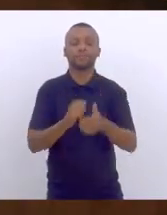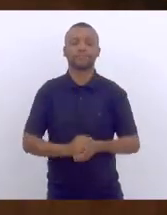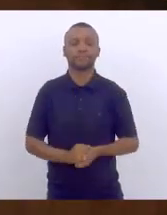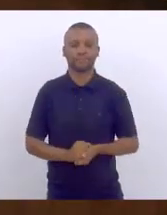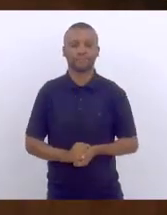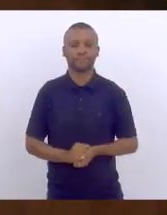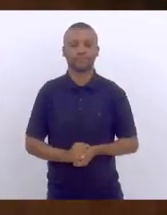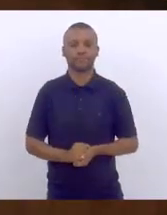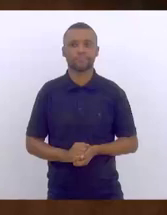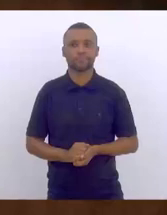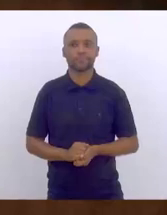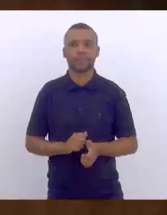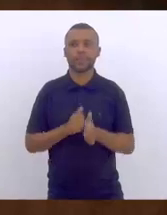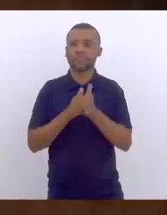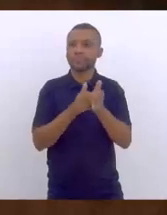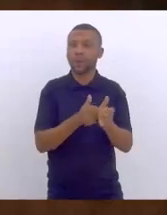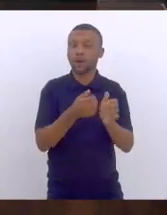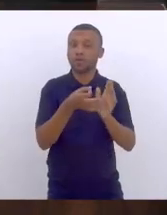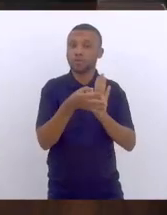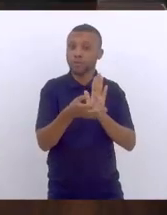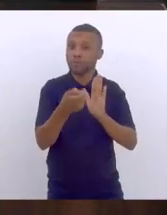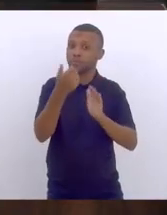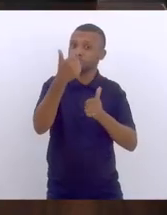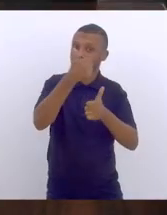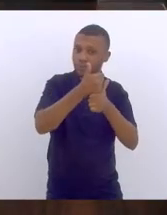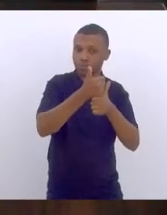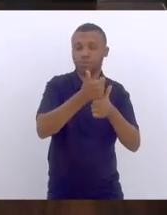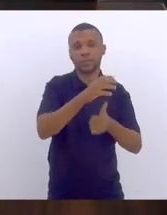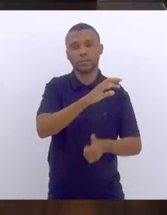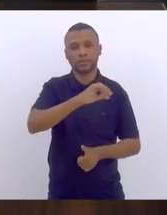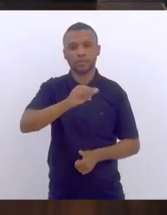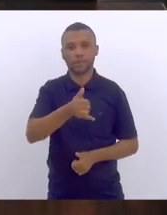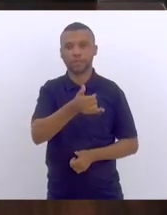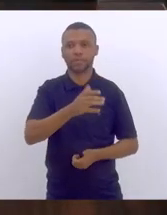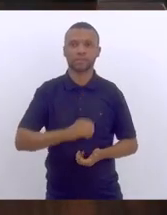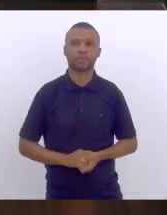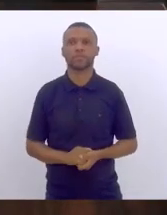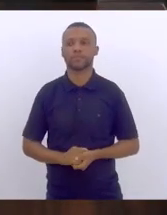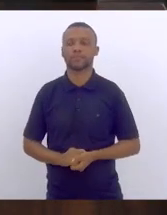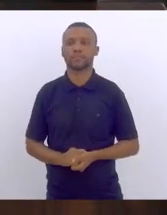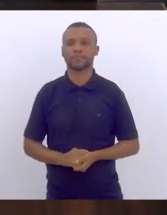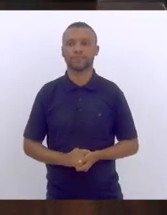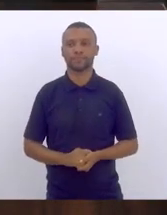acompanho o substitutivo da CCJ. Acompanho o substitutivo da CCJ.